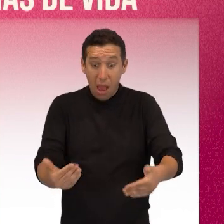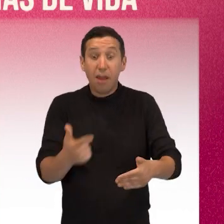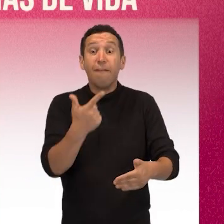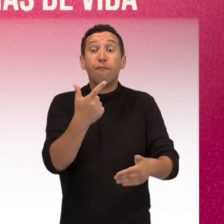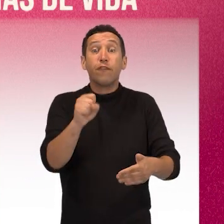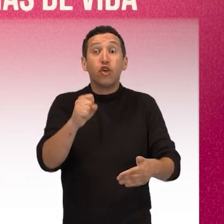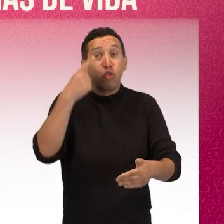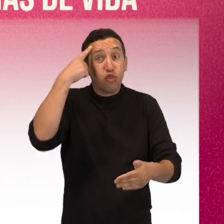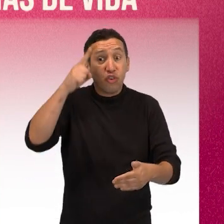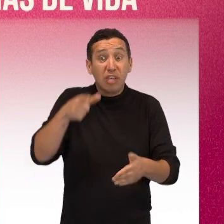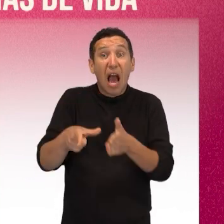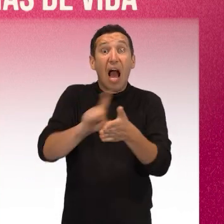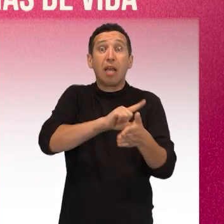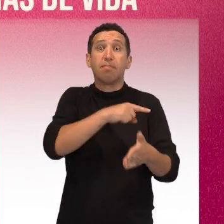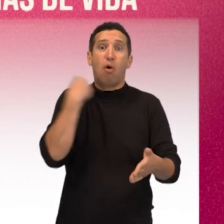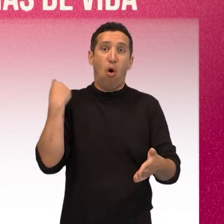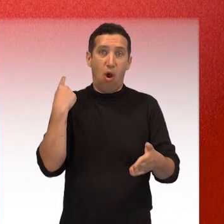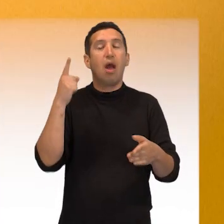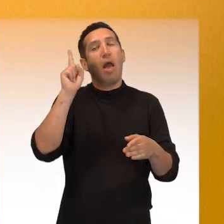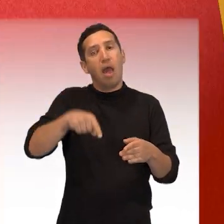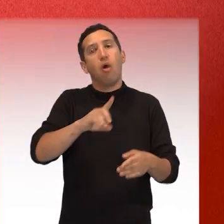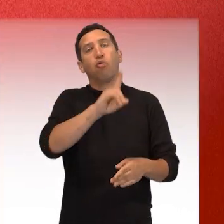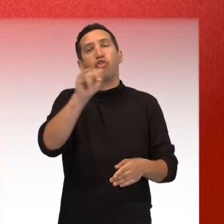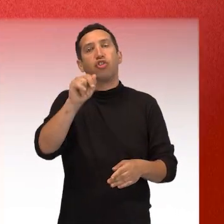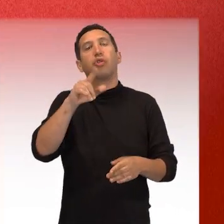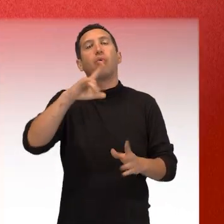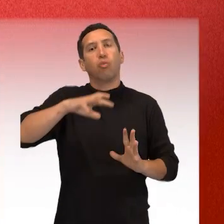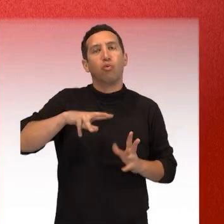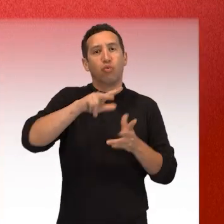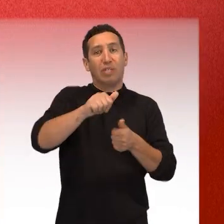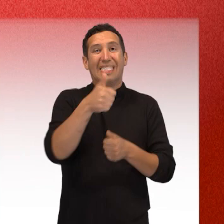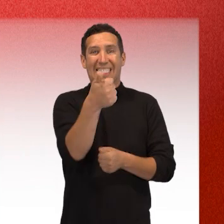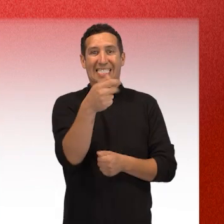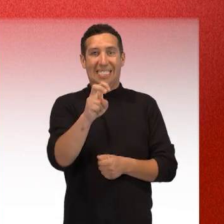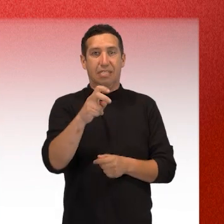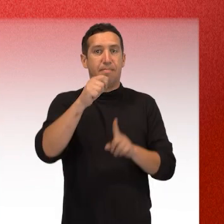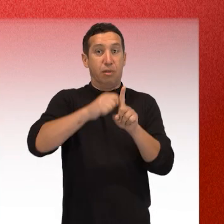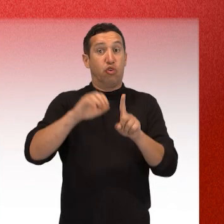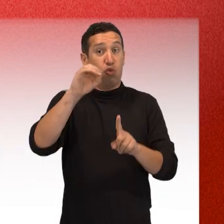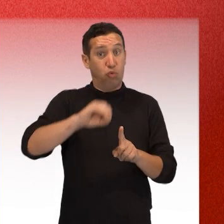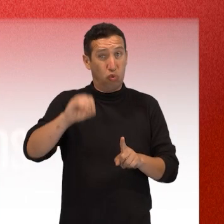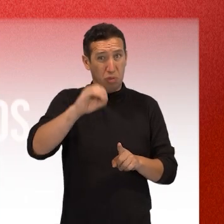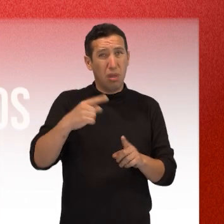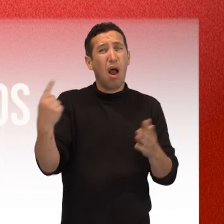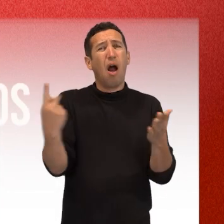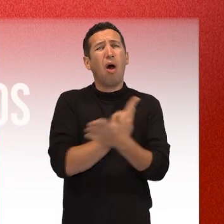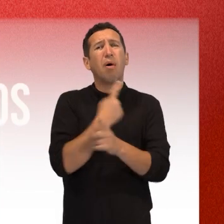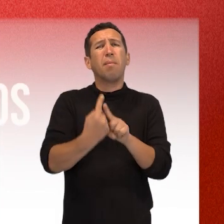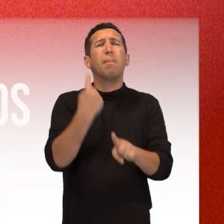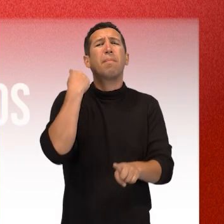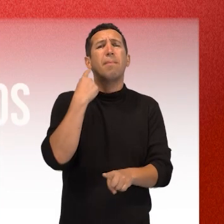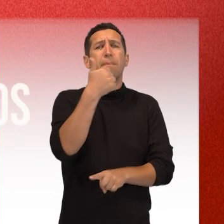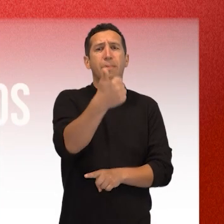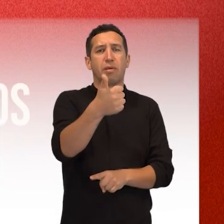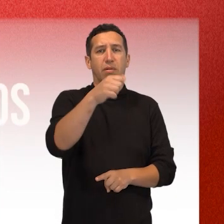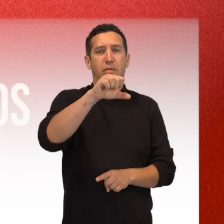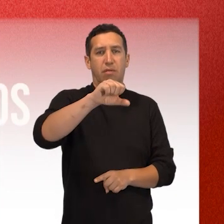antes de completar 28 dias de vida. A data internacional, 15 de outubro, foi declarada